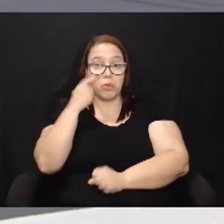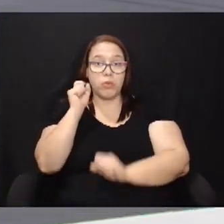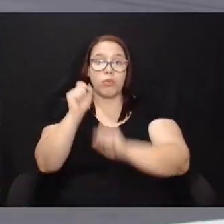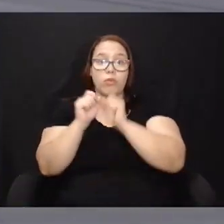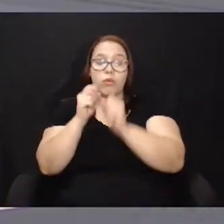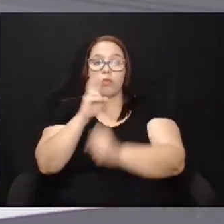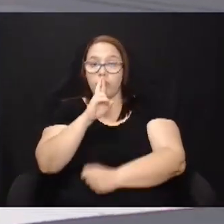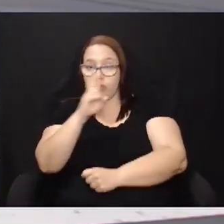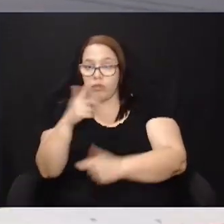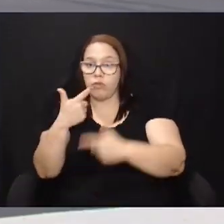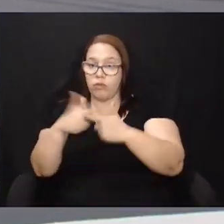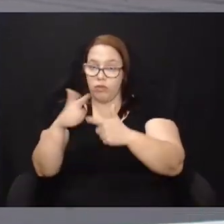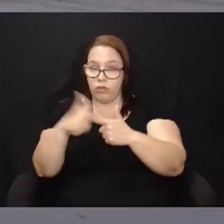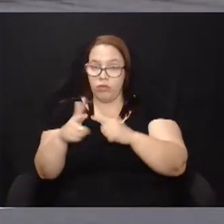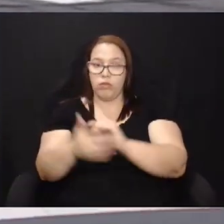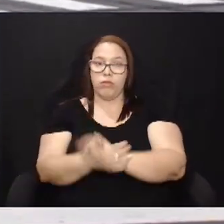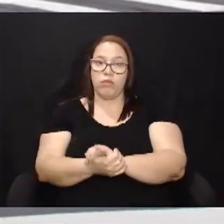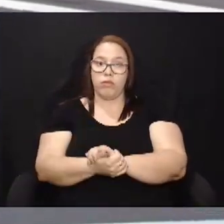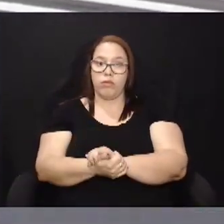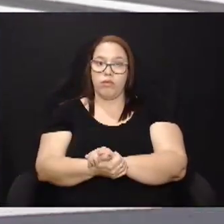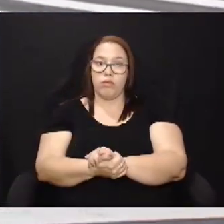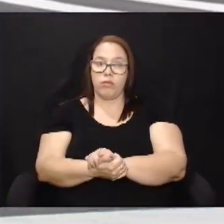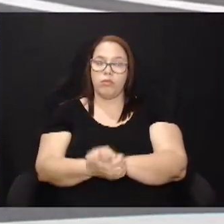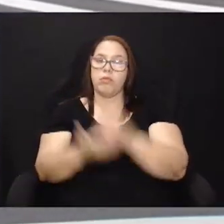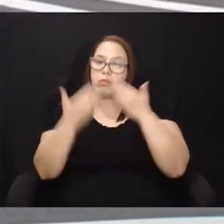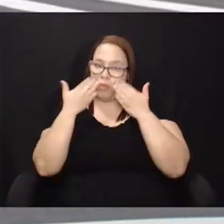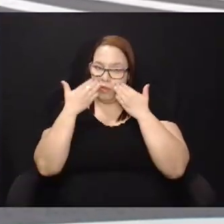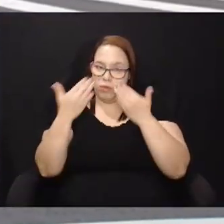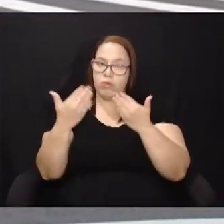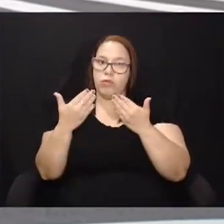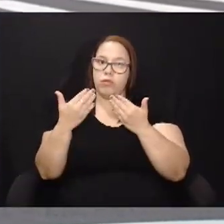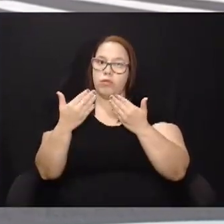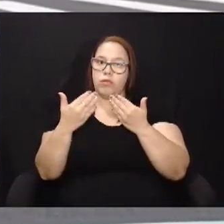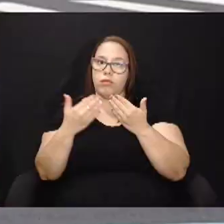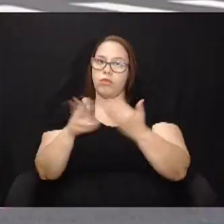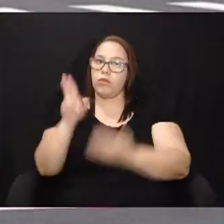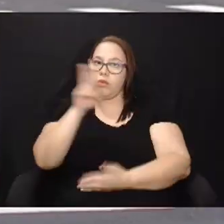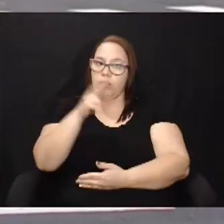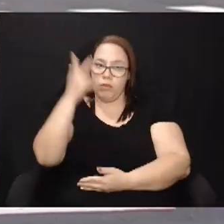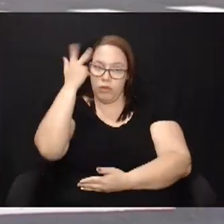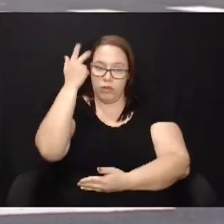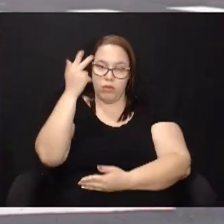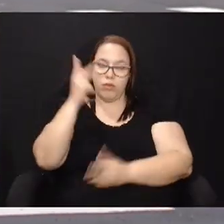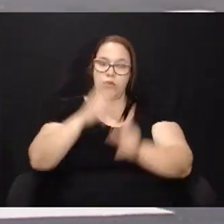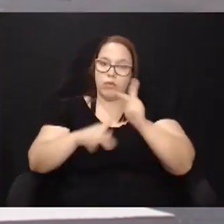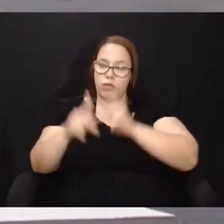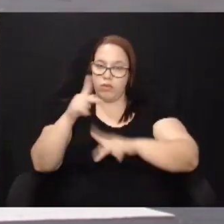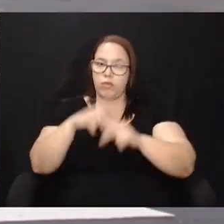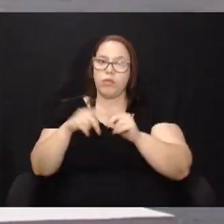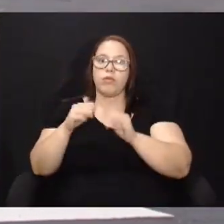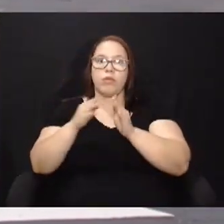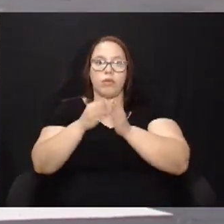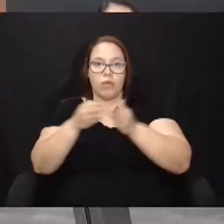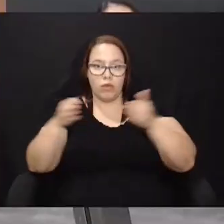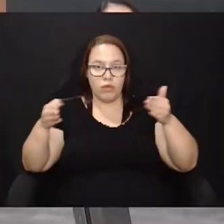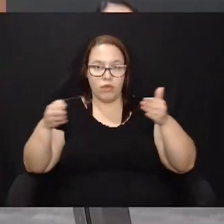problema. E se for uma área pública, é uma área de uso comum e bem do público, vai ter que ser aberta. Se não for, aí nós vamos levar essa informação